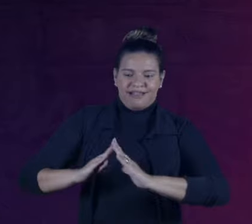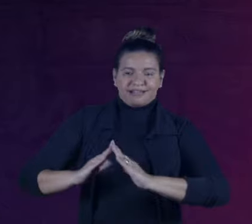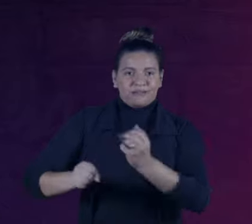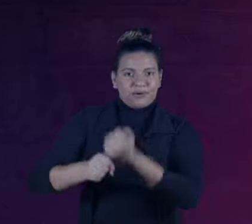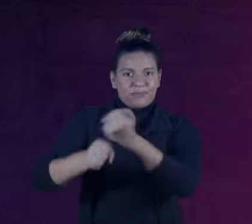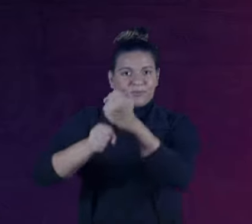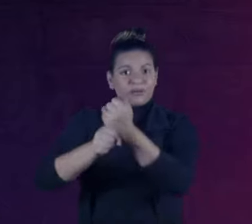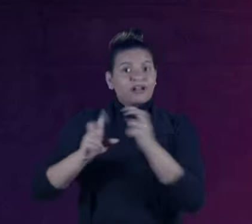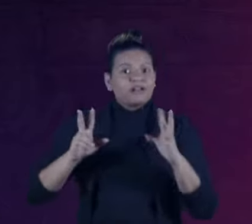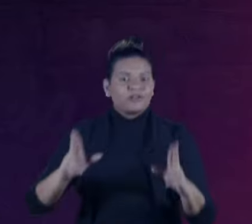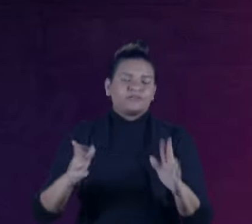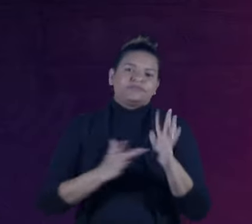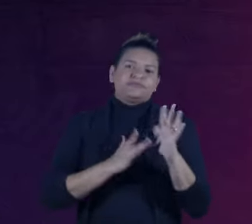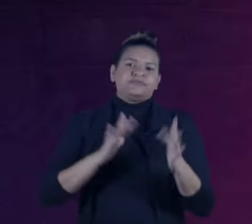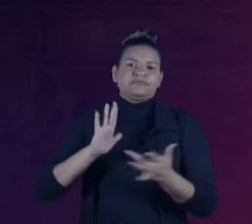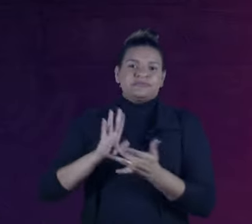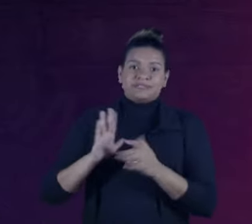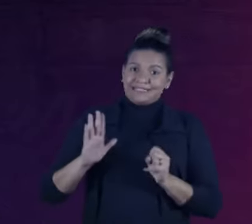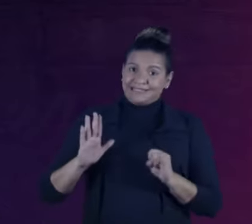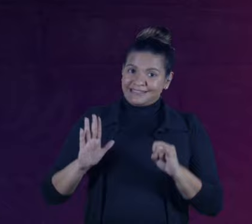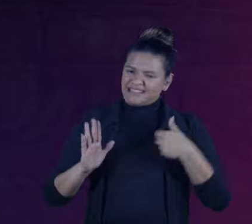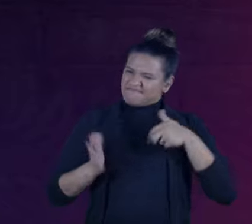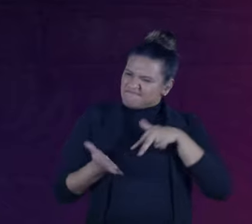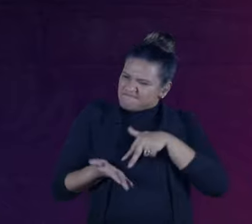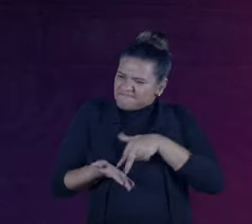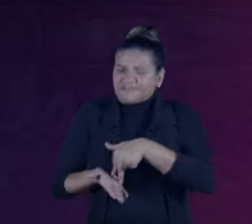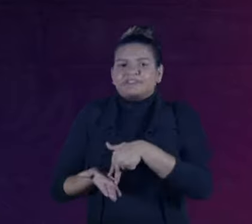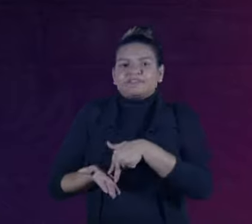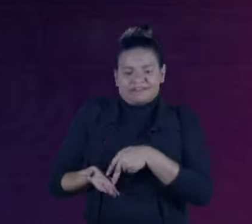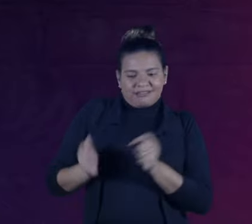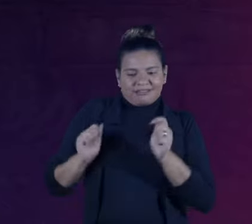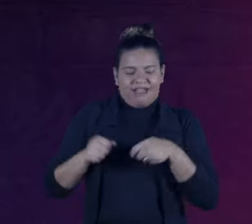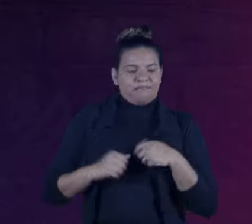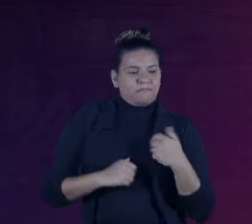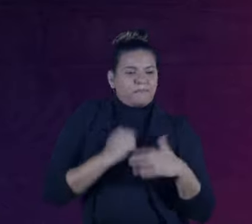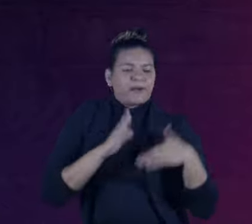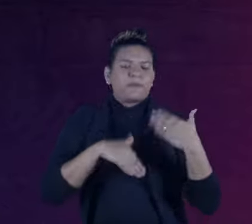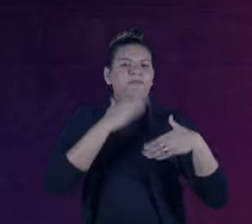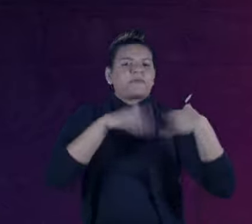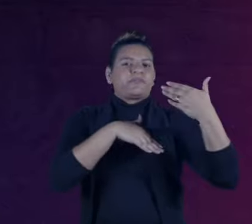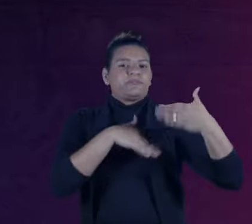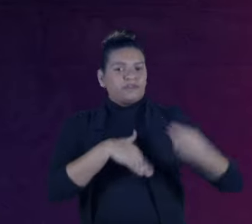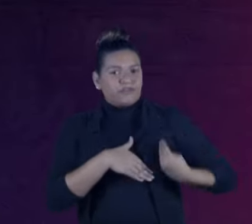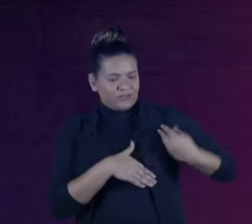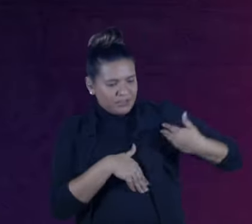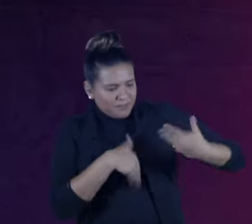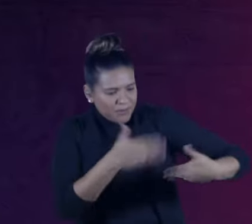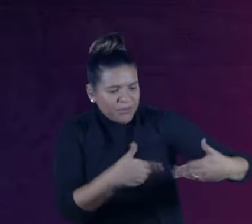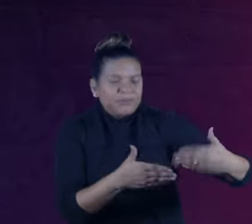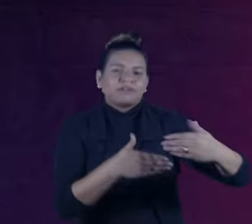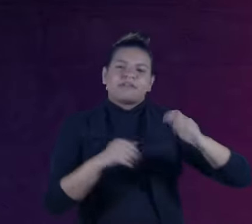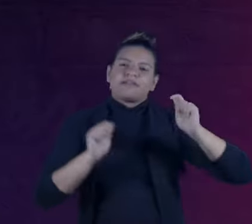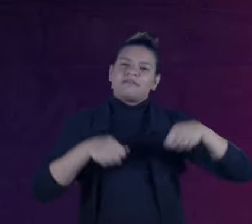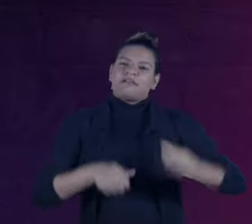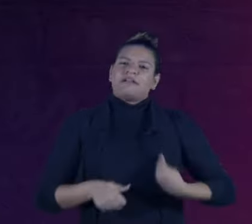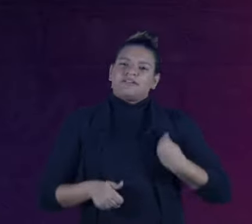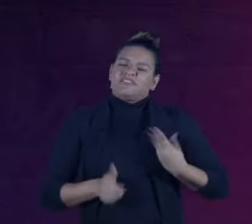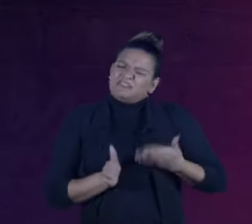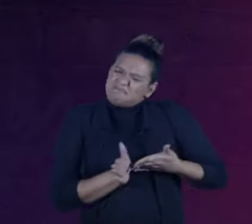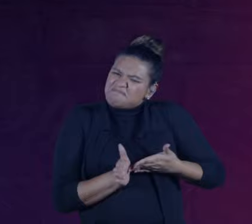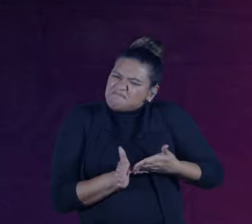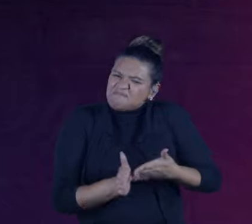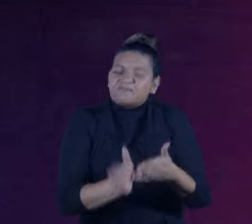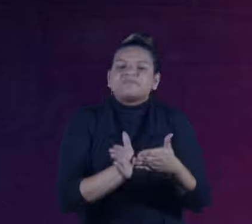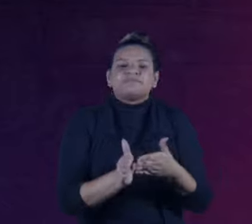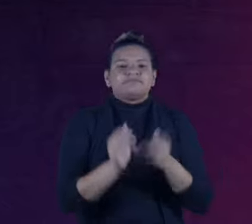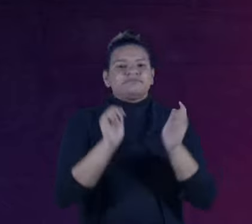santuário dedicado ao Senhor, no qual também vós juntamente estáis sendo edificados para a habitação